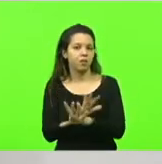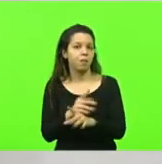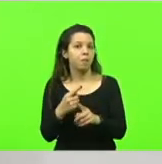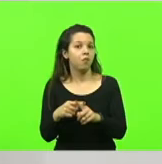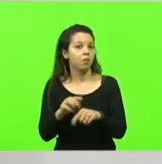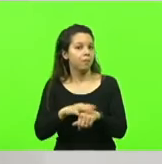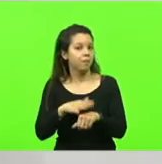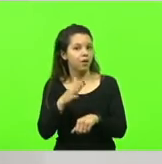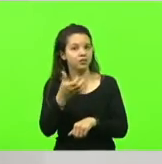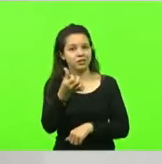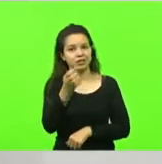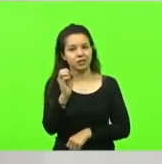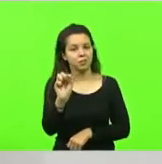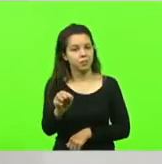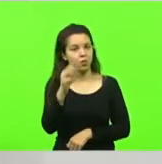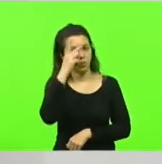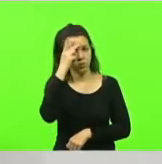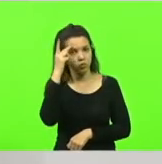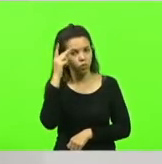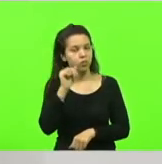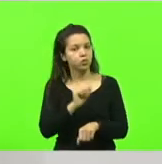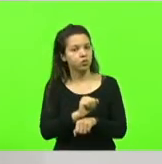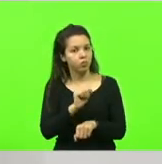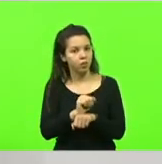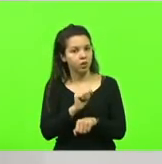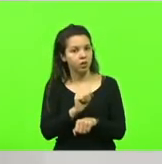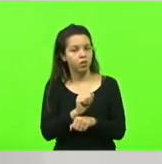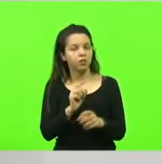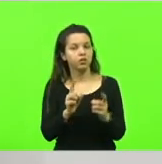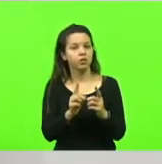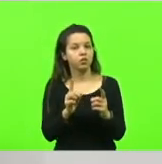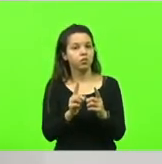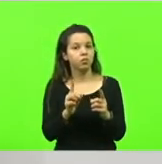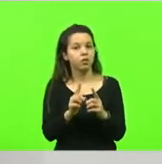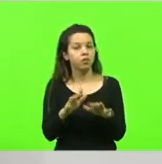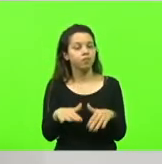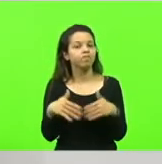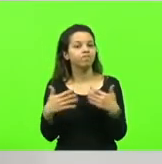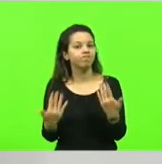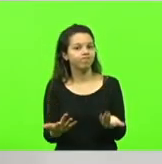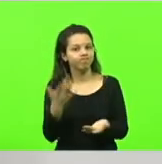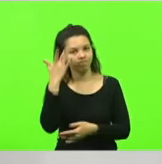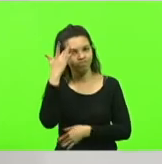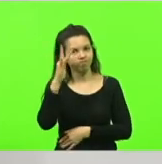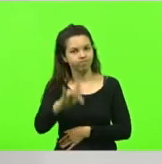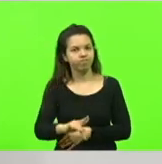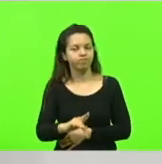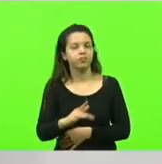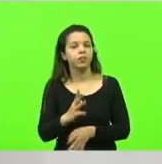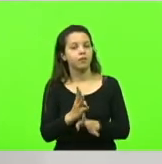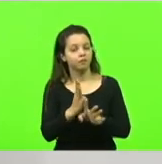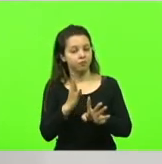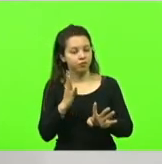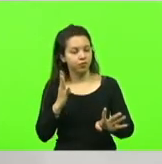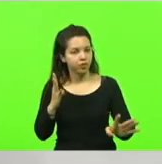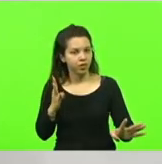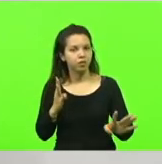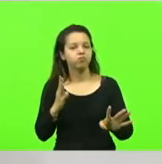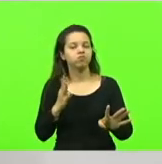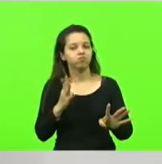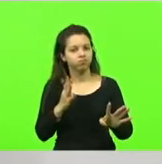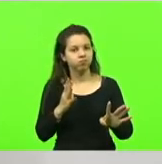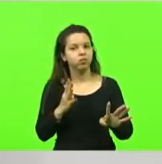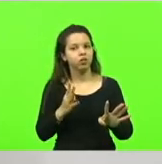pessoas aguardando o atendimento até sabe lá Deus quando. E a fila não para de crescer. Em